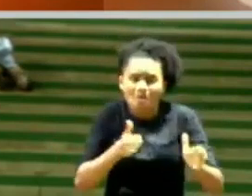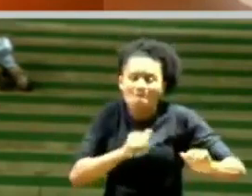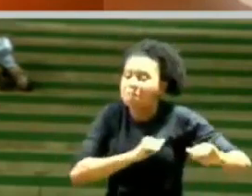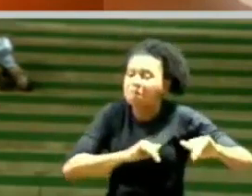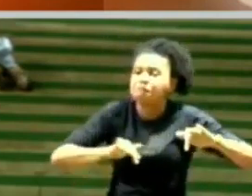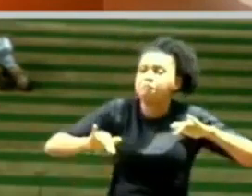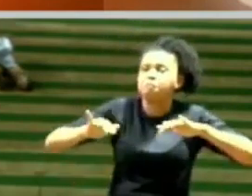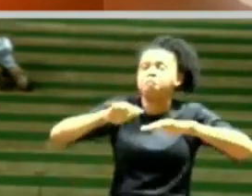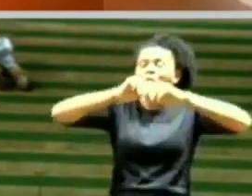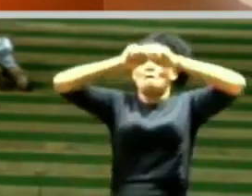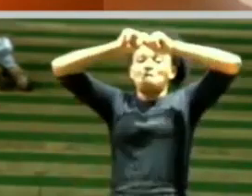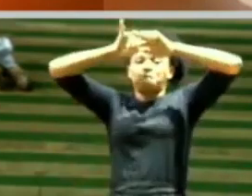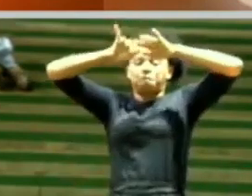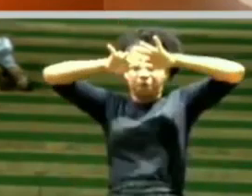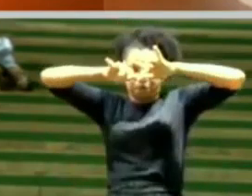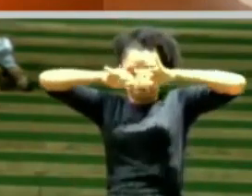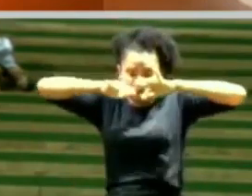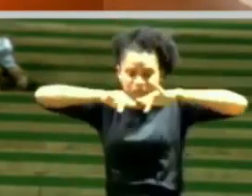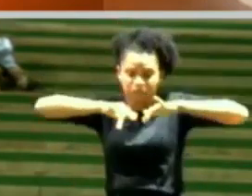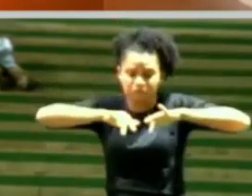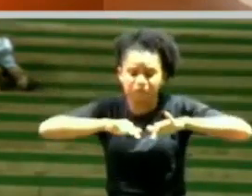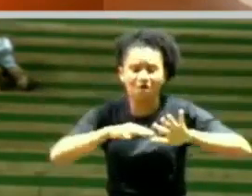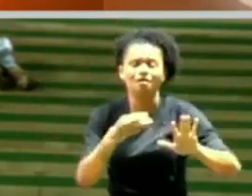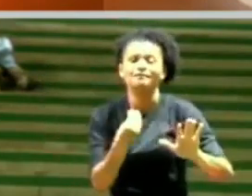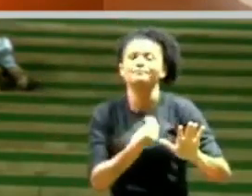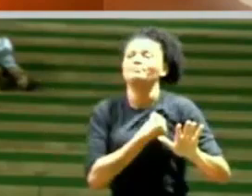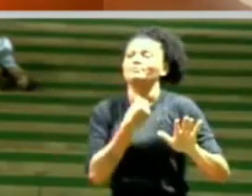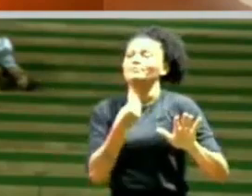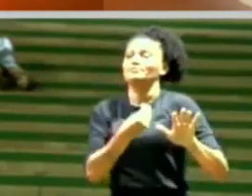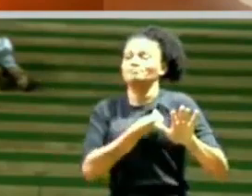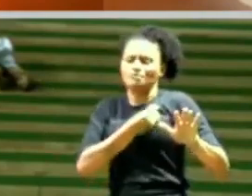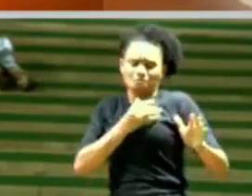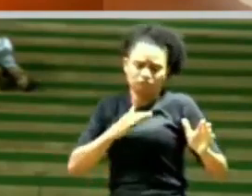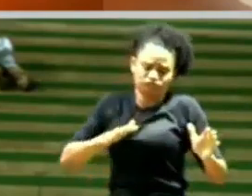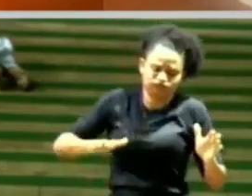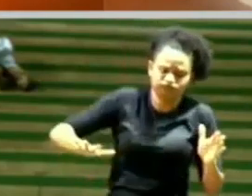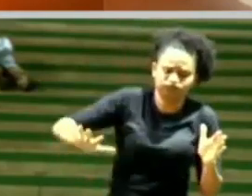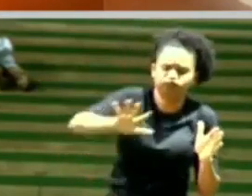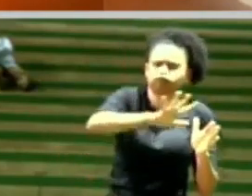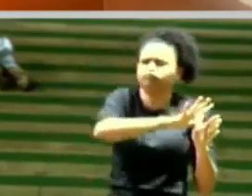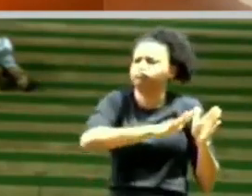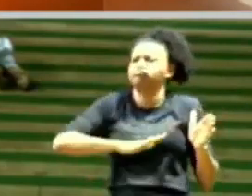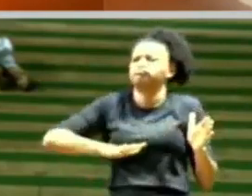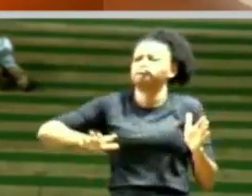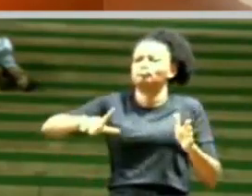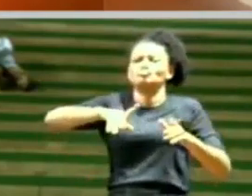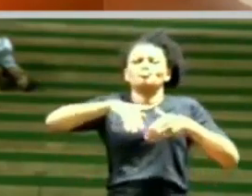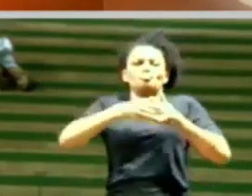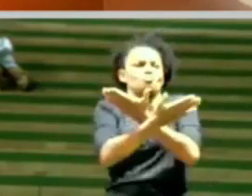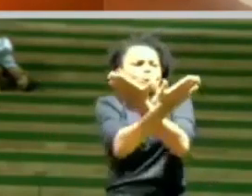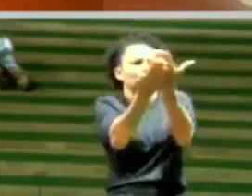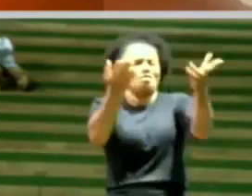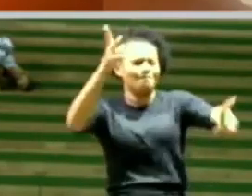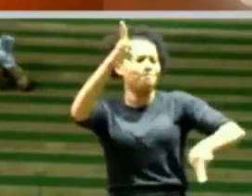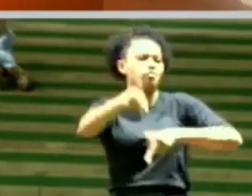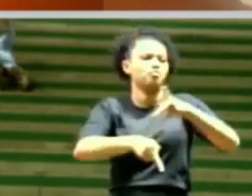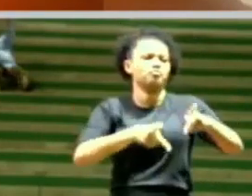Ele derrama a sua vida no meio do seu povo.